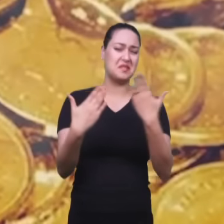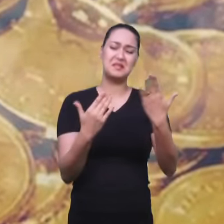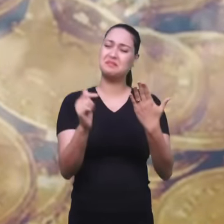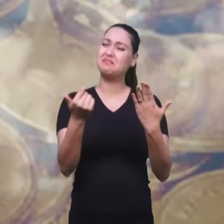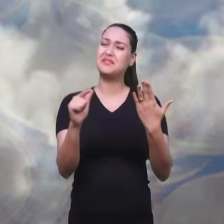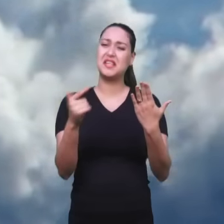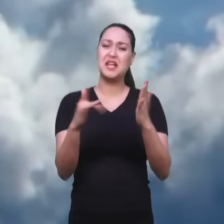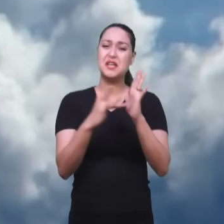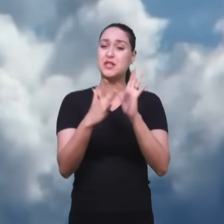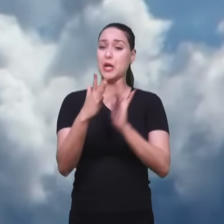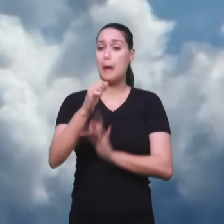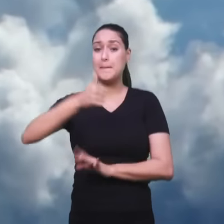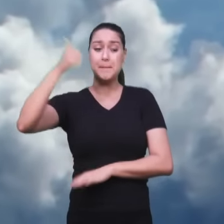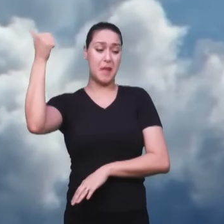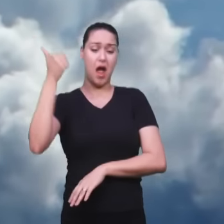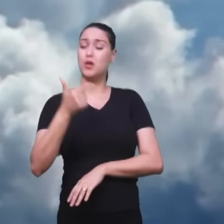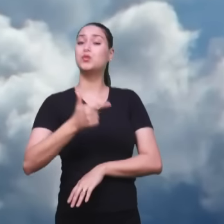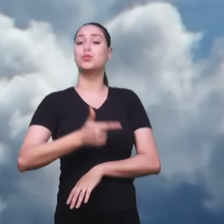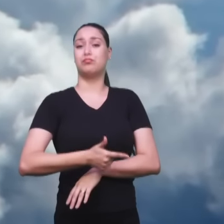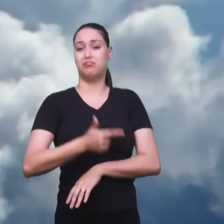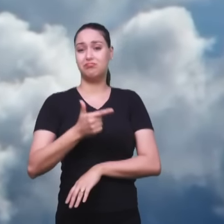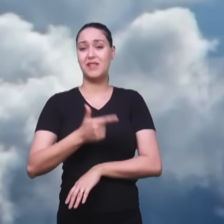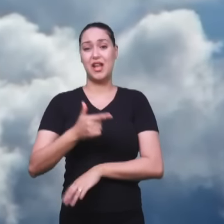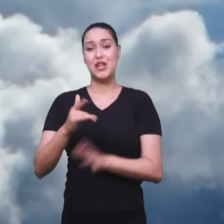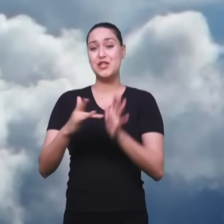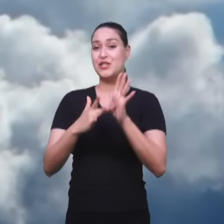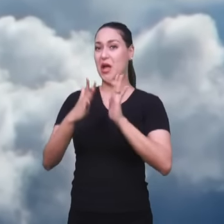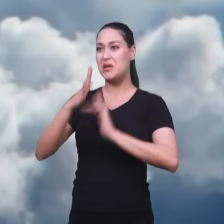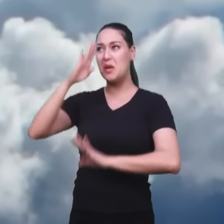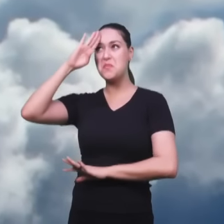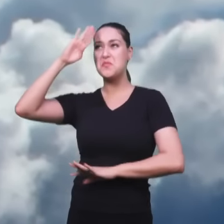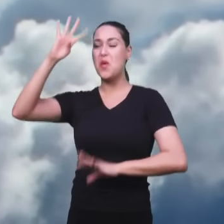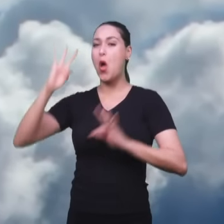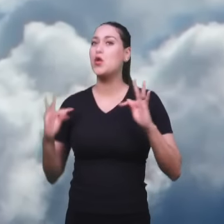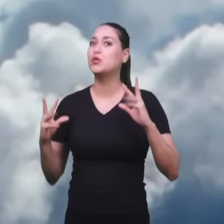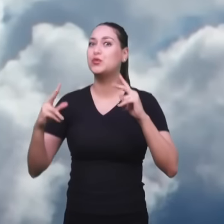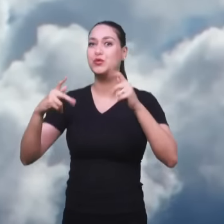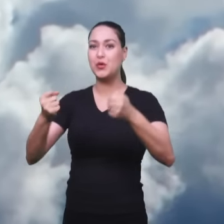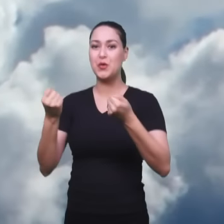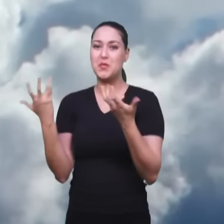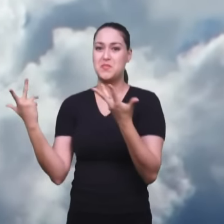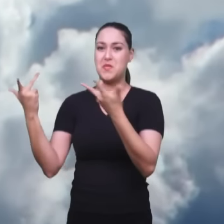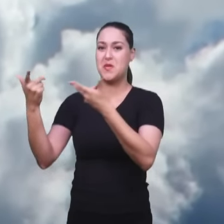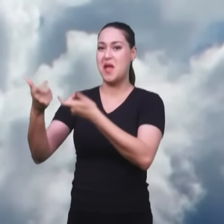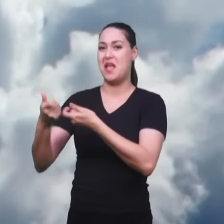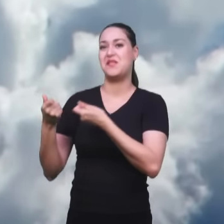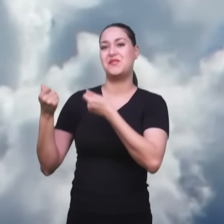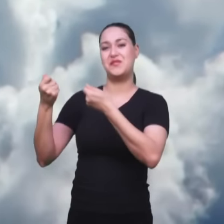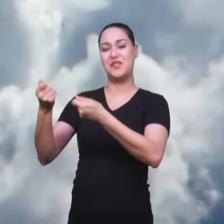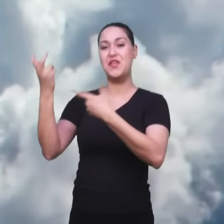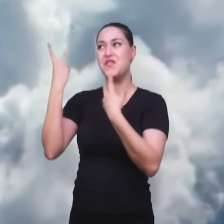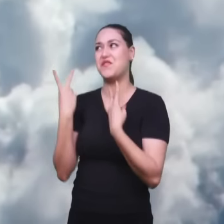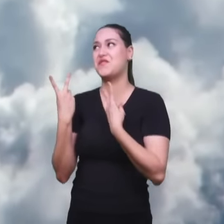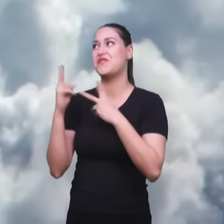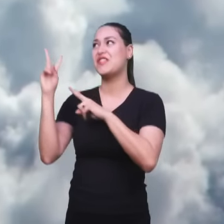Jesus É o Meu Tesouro Com Ele Vou Vencer